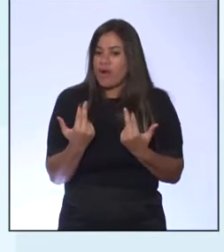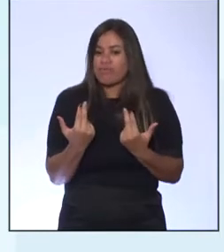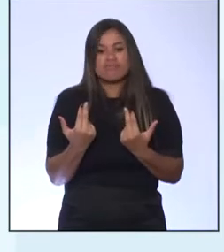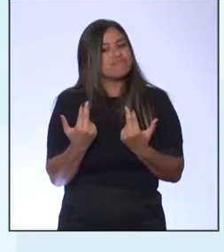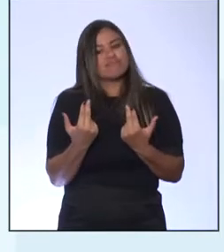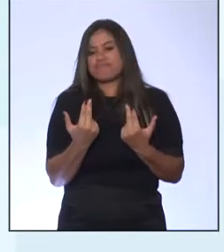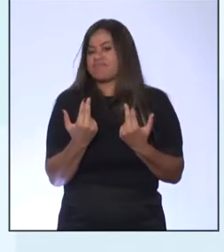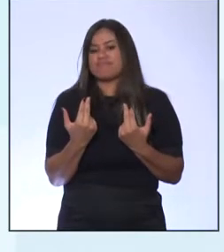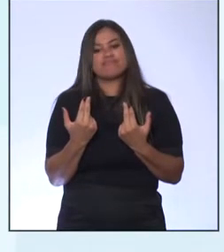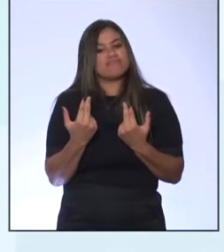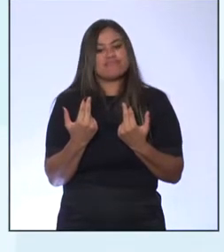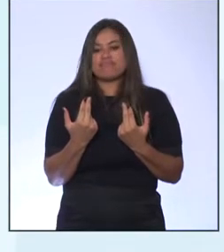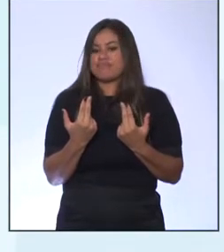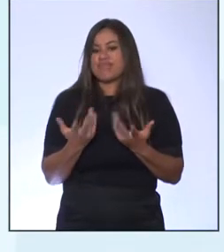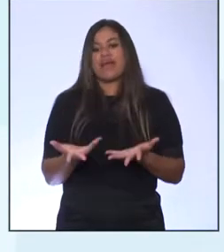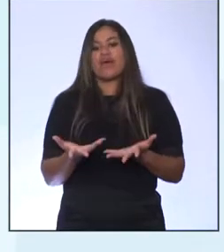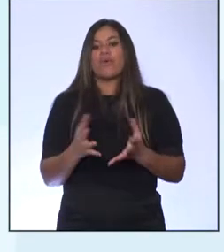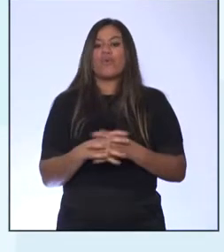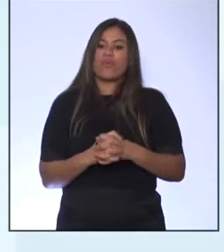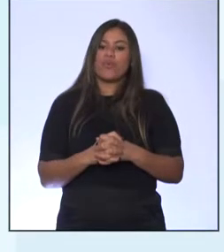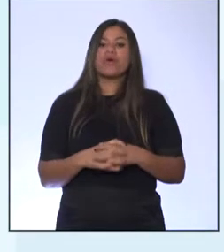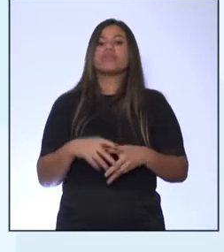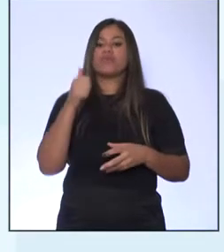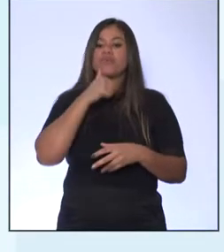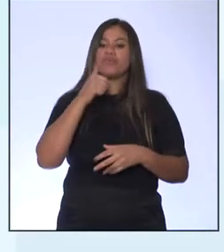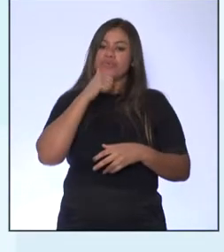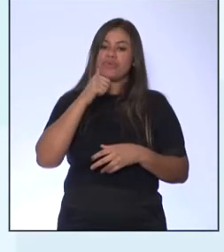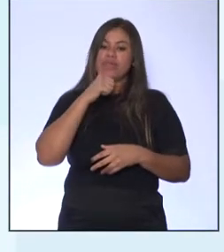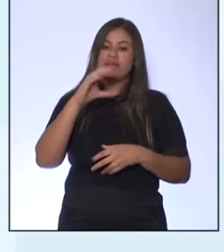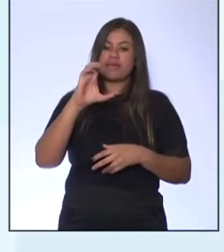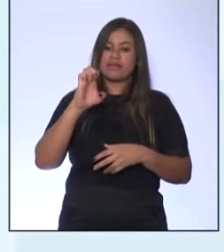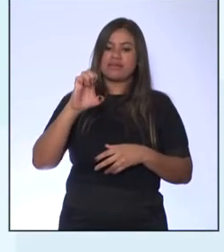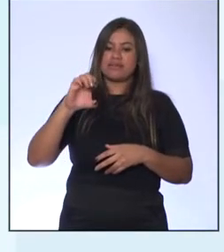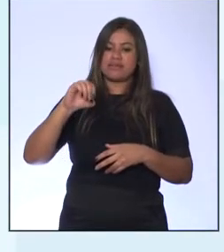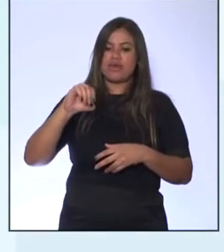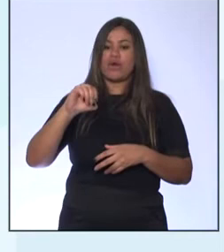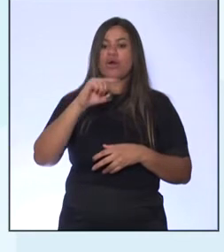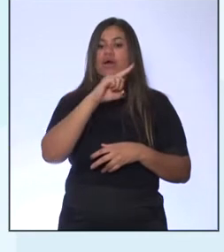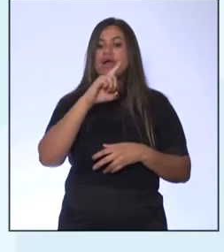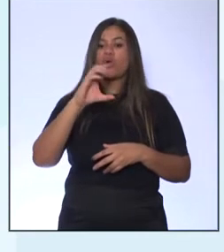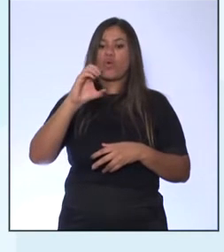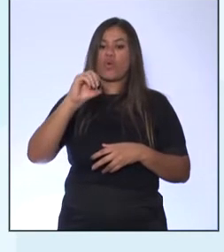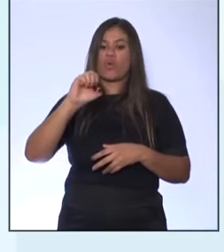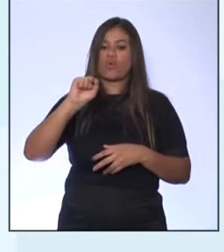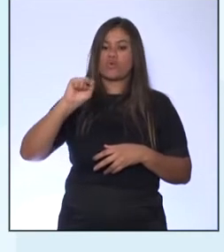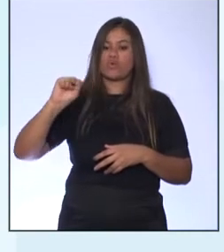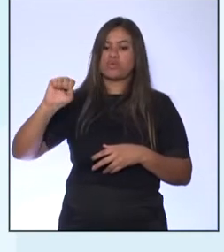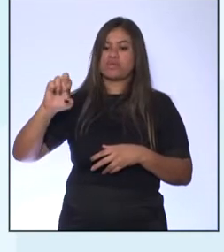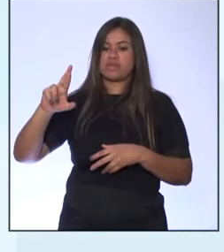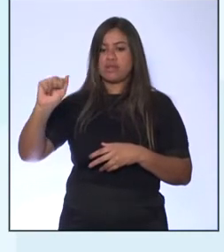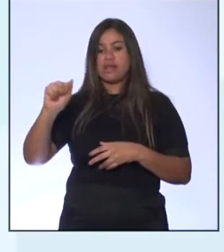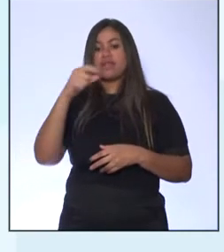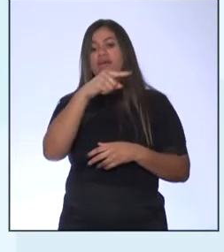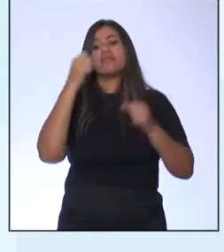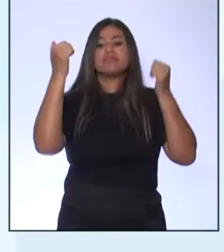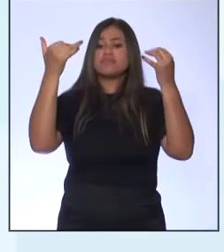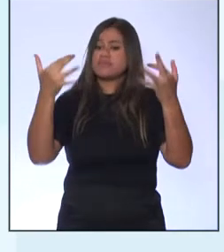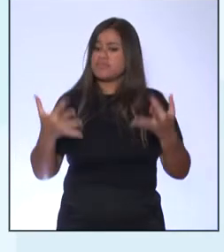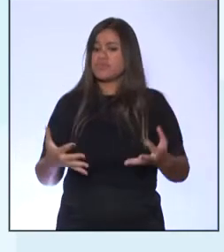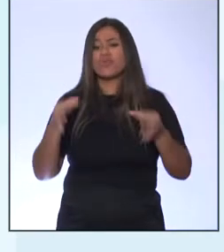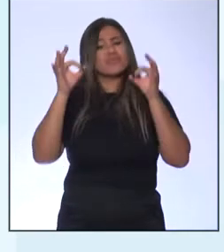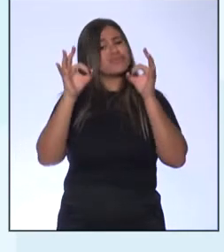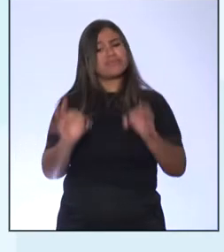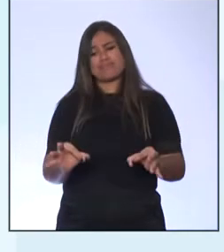Jeff Maggiocalda, né? Que é a CEO da Coursera. Então, ela tem toda a razão. E aí, eu